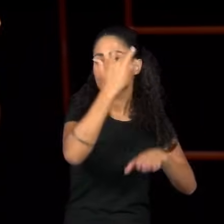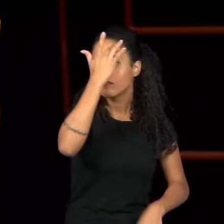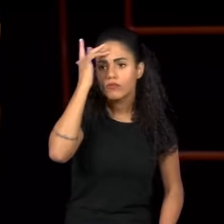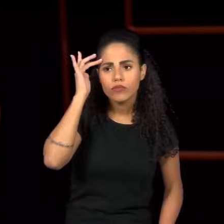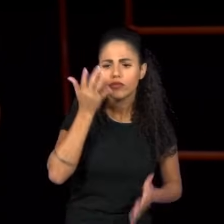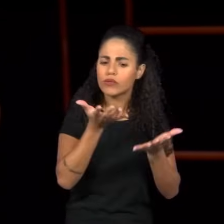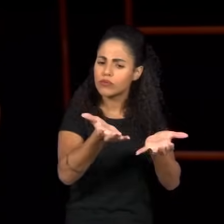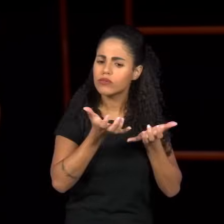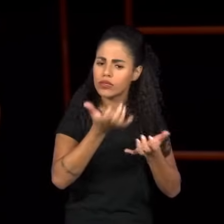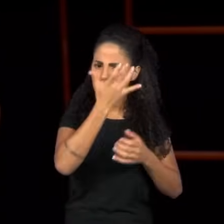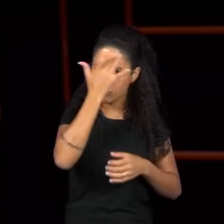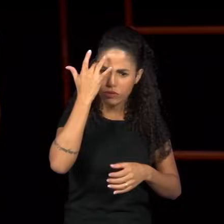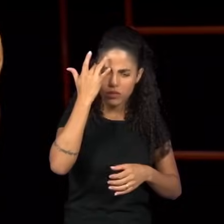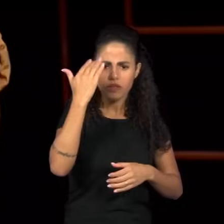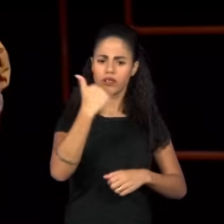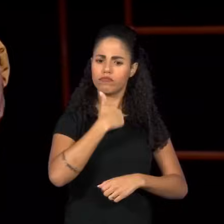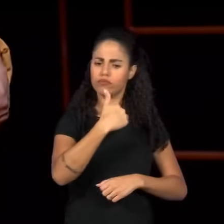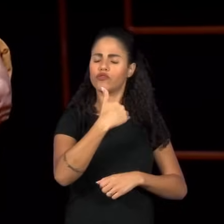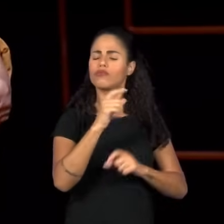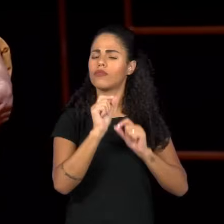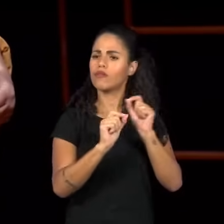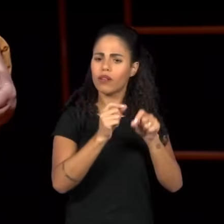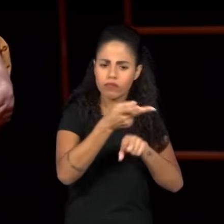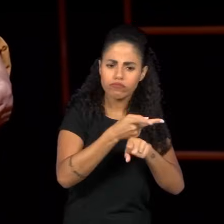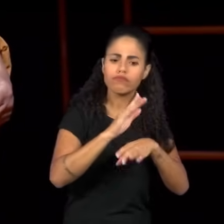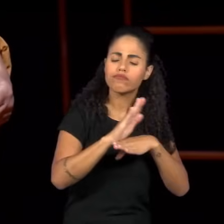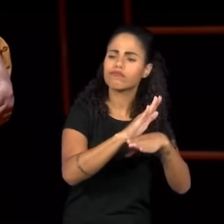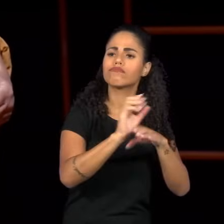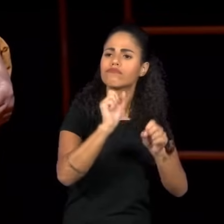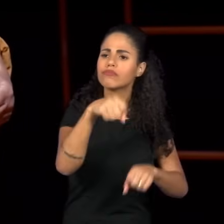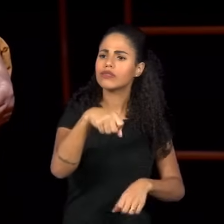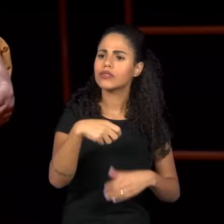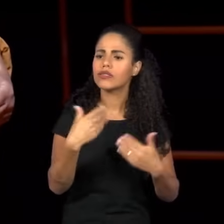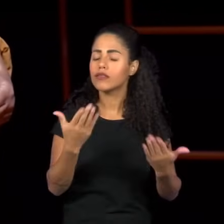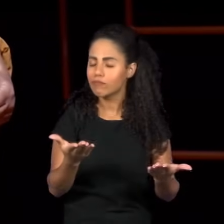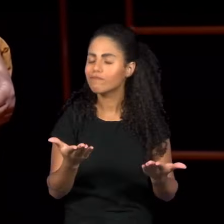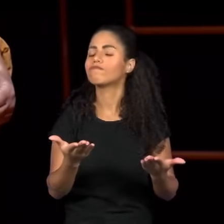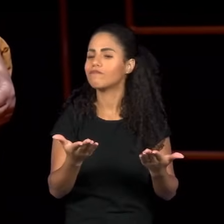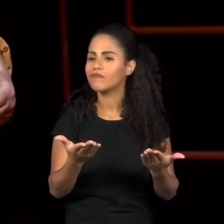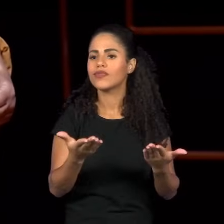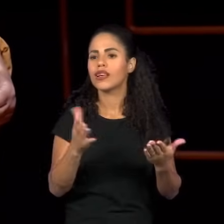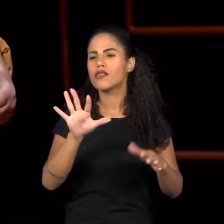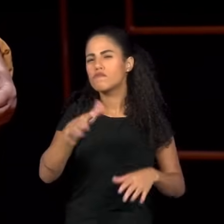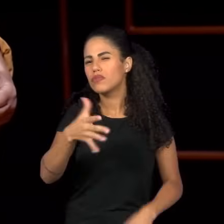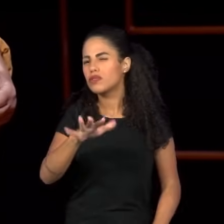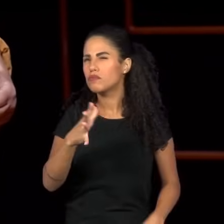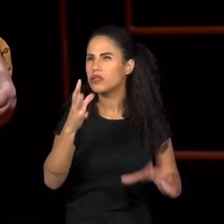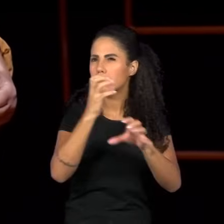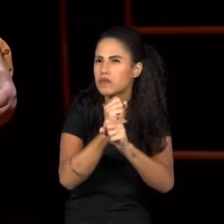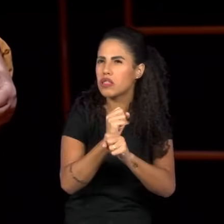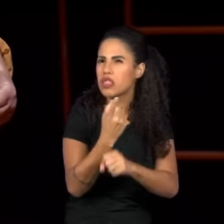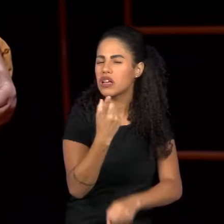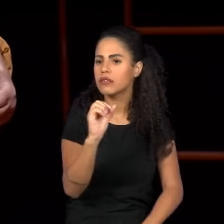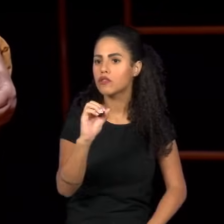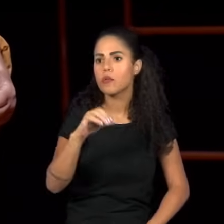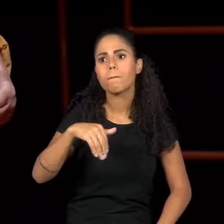cuidar das pessoas que procuravam o meu trabalho. Foi, no total, deu mais de 10